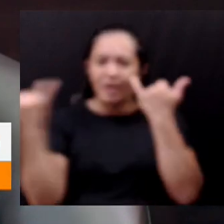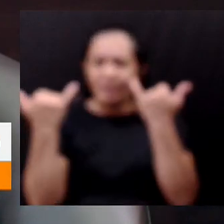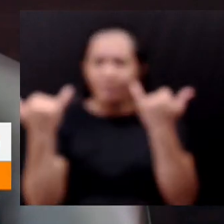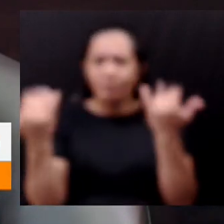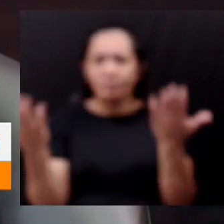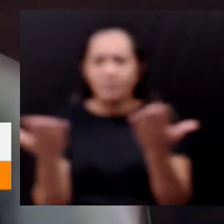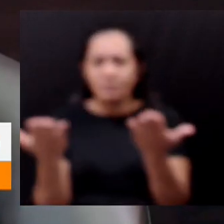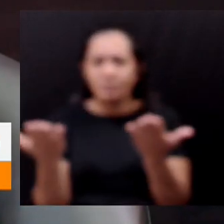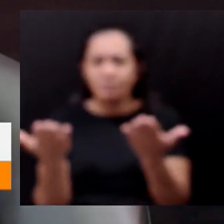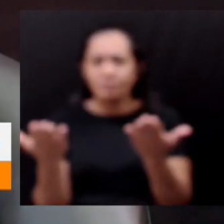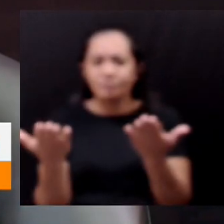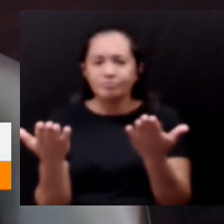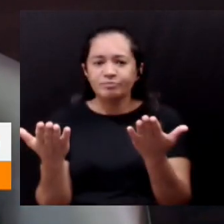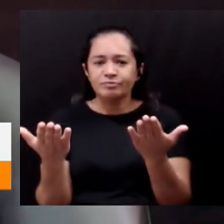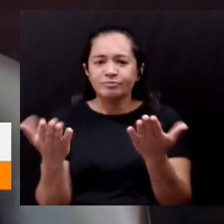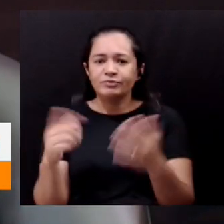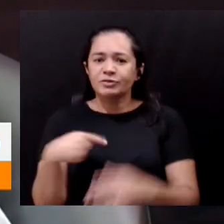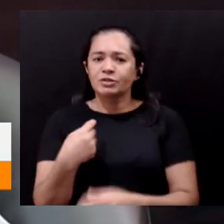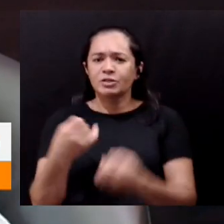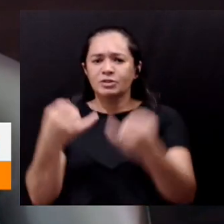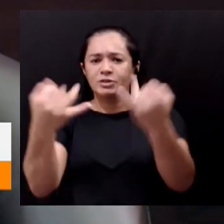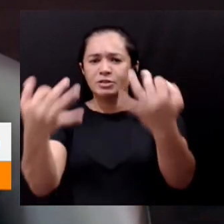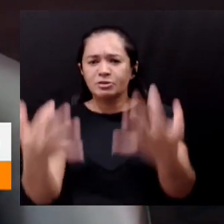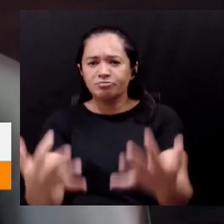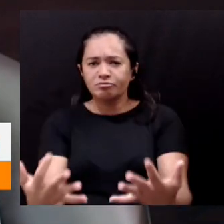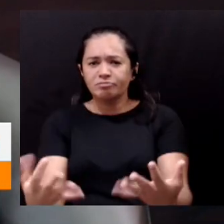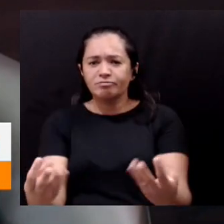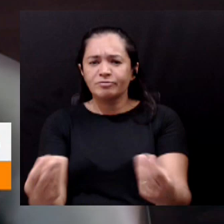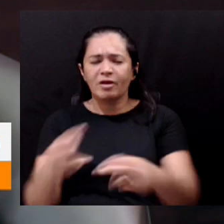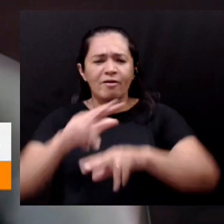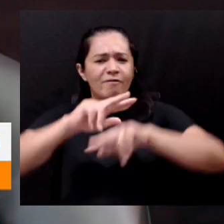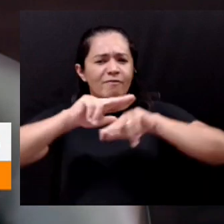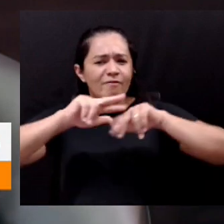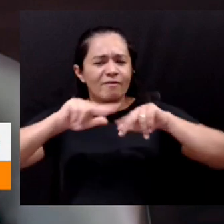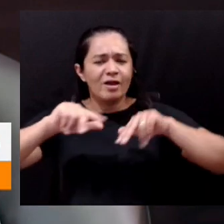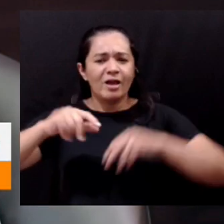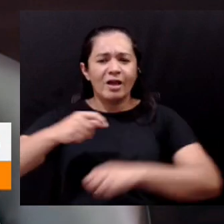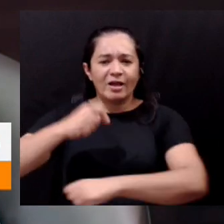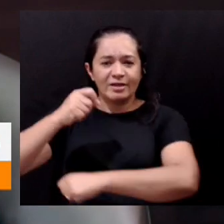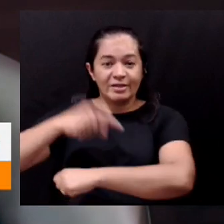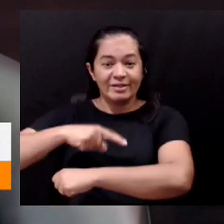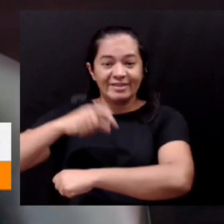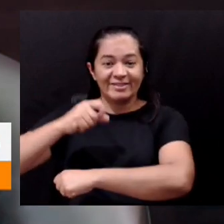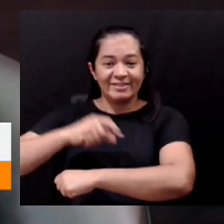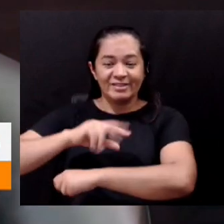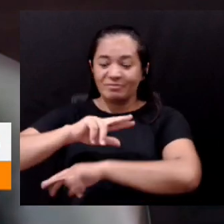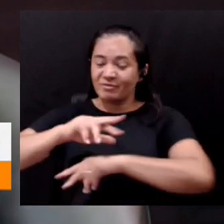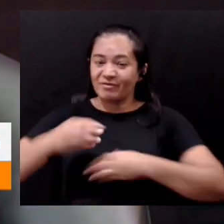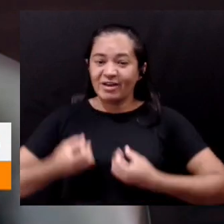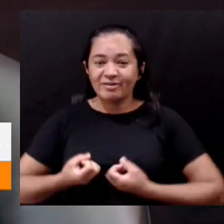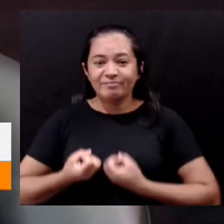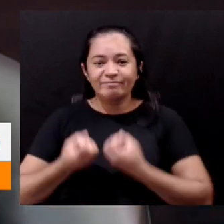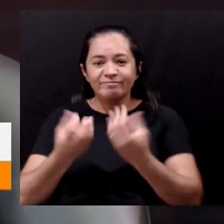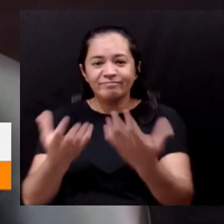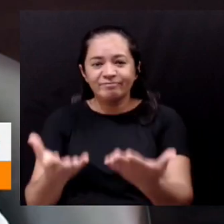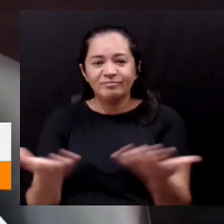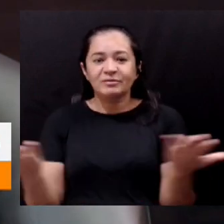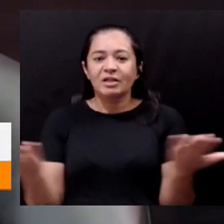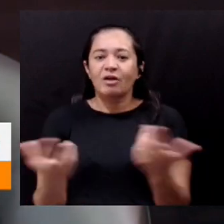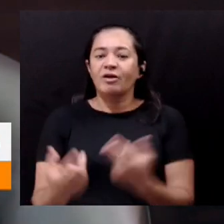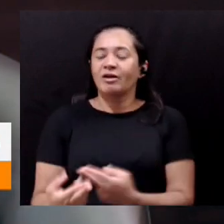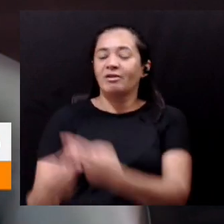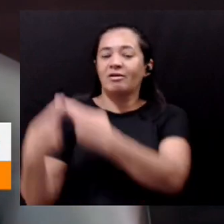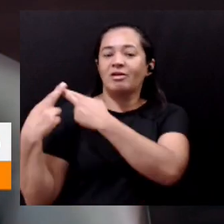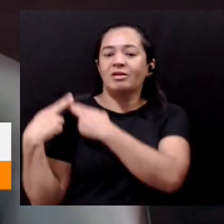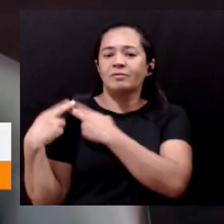nós trouxemos aqui várias sementes, né, como disse a doutora Juliana, e aí eu trago a responsabilidade. E agora? O que